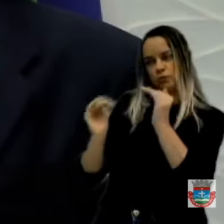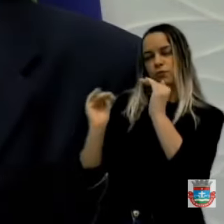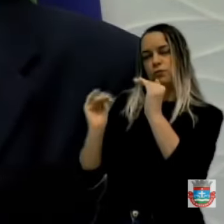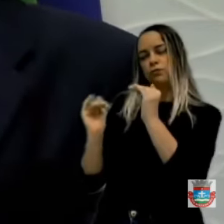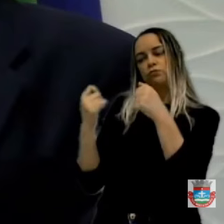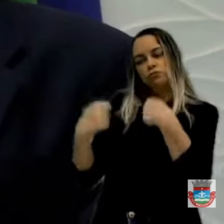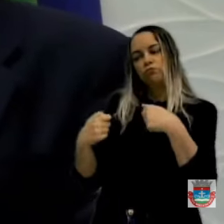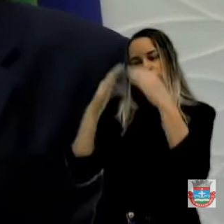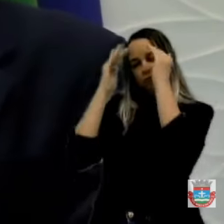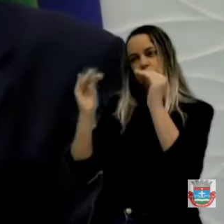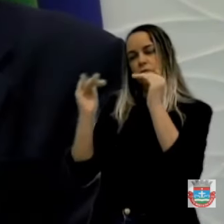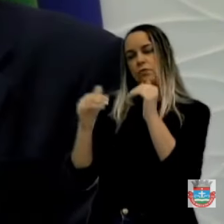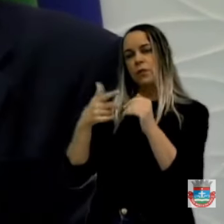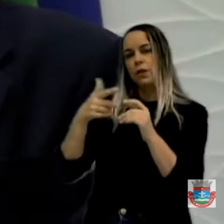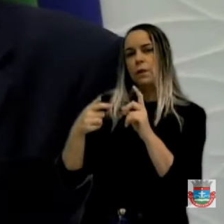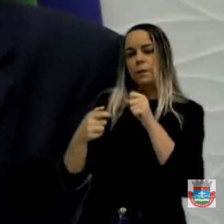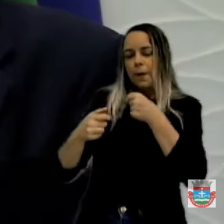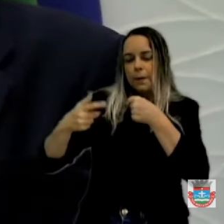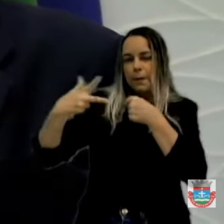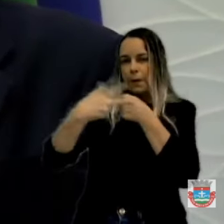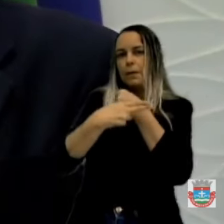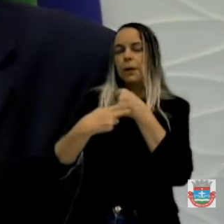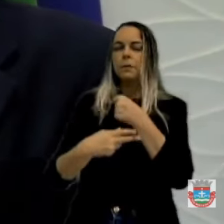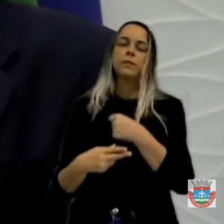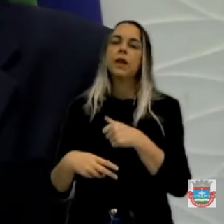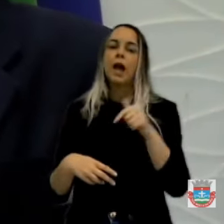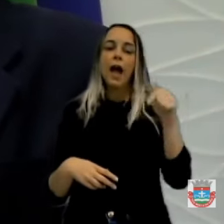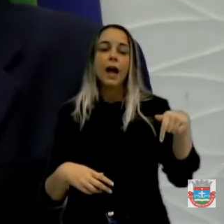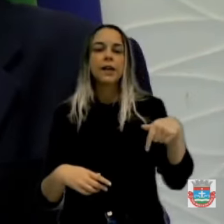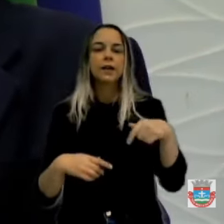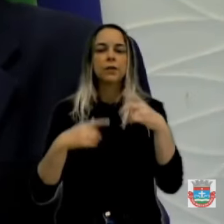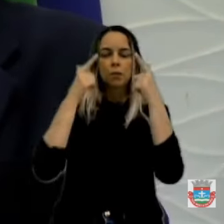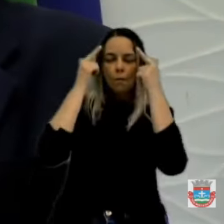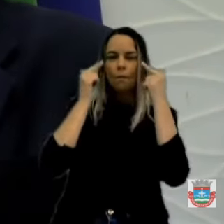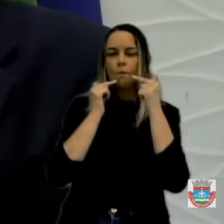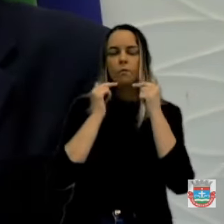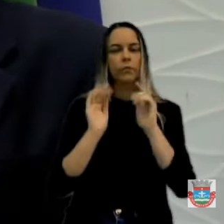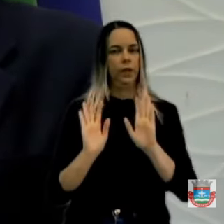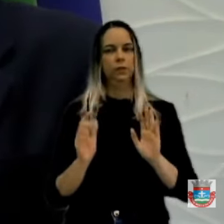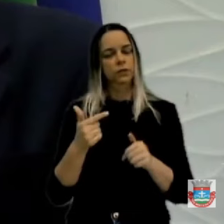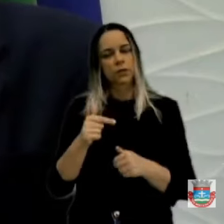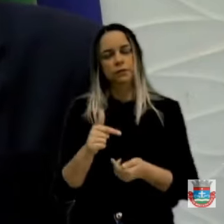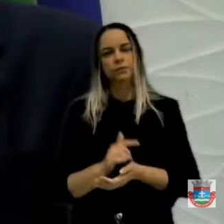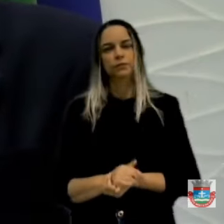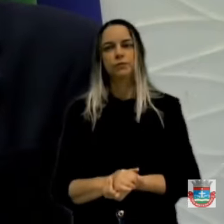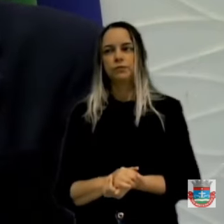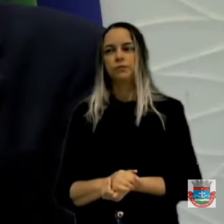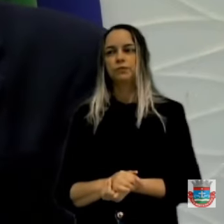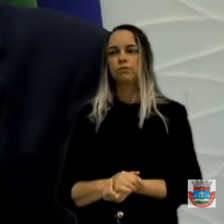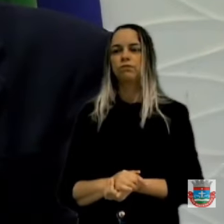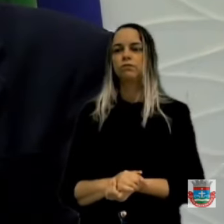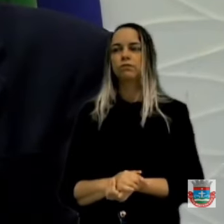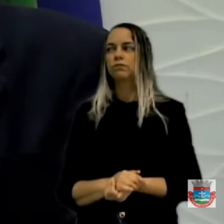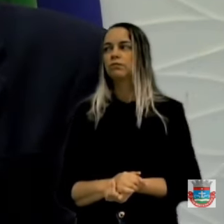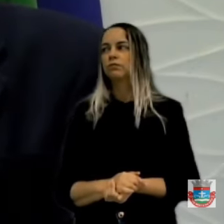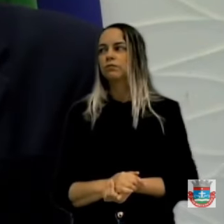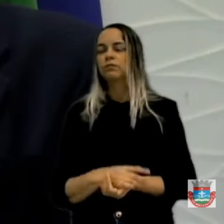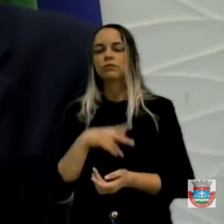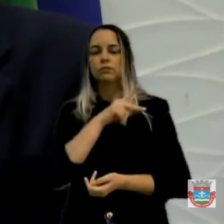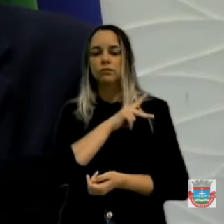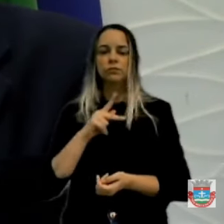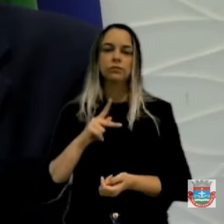presidente. Espero que desligue o microfone do vereador. Aqui não tem nenhum cara lisa, não. Então encerra a sua palavra,